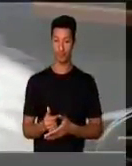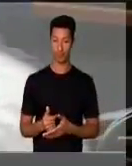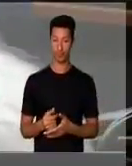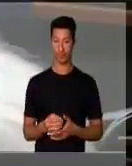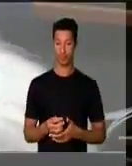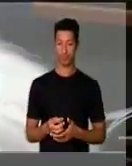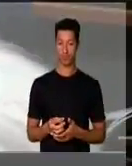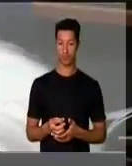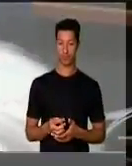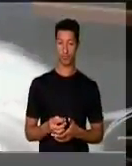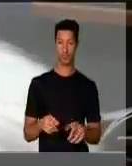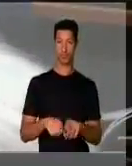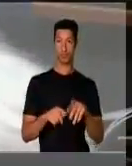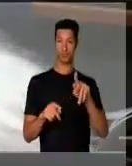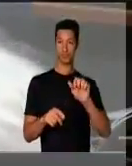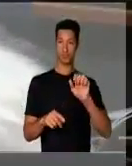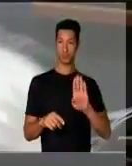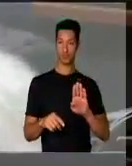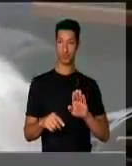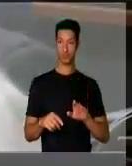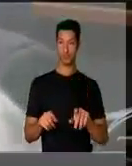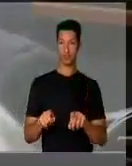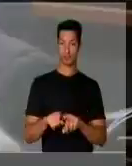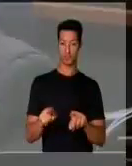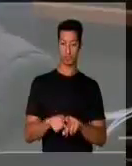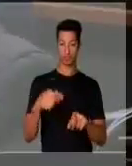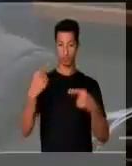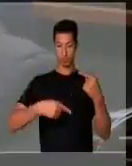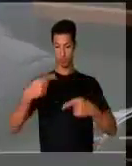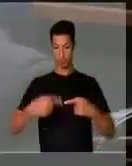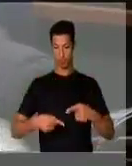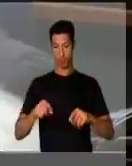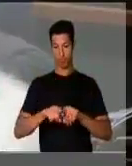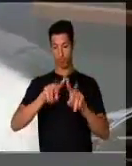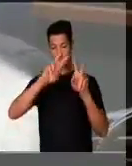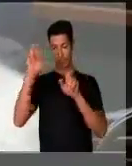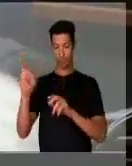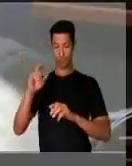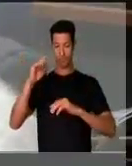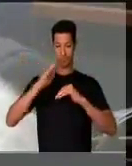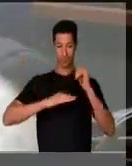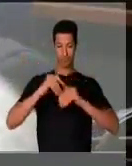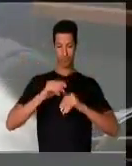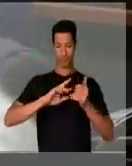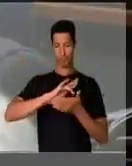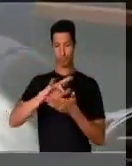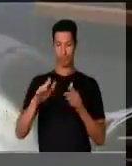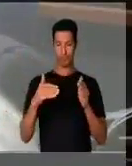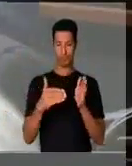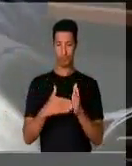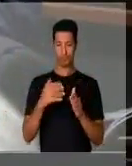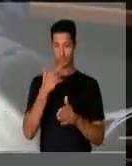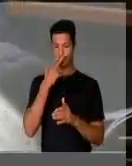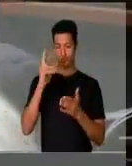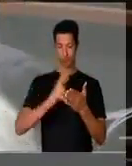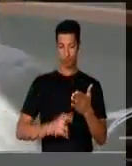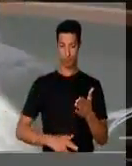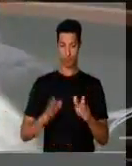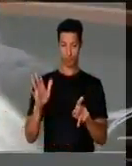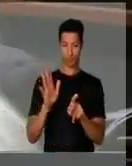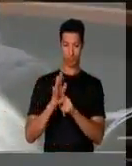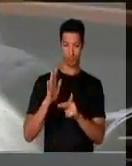dos membros do PSB nesta comissão. Os debates em torno dos diversos temas que constam do